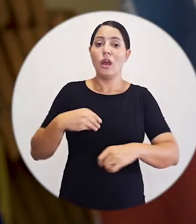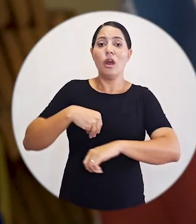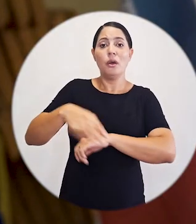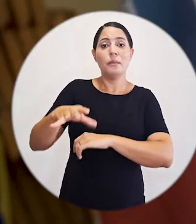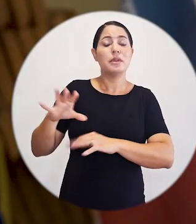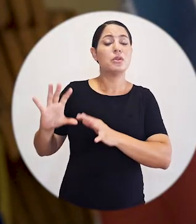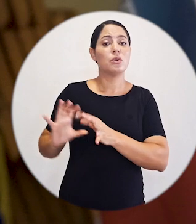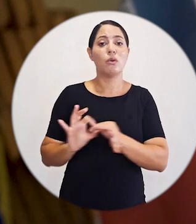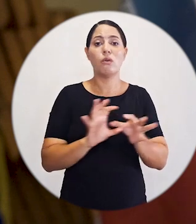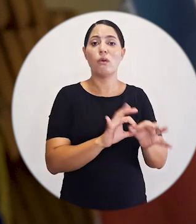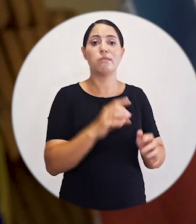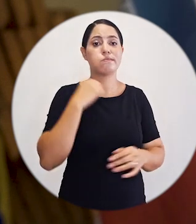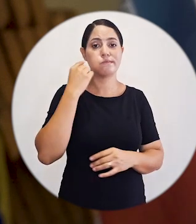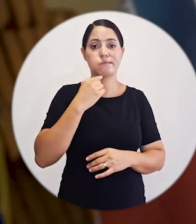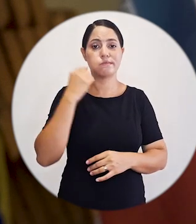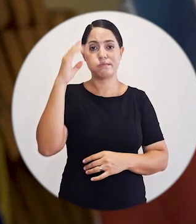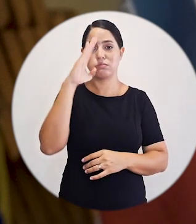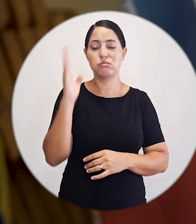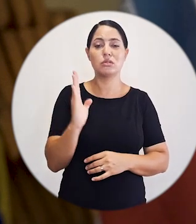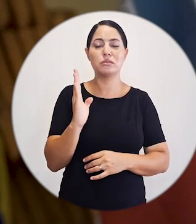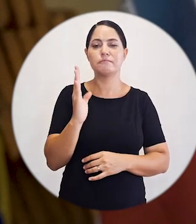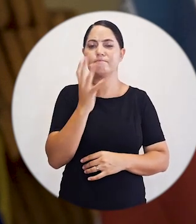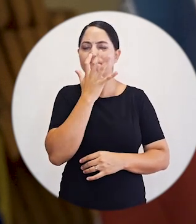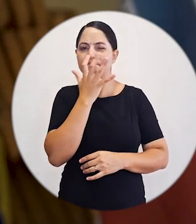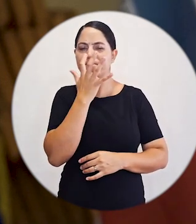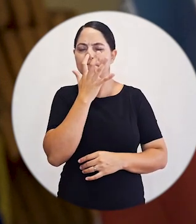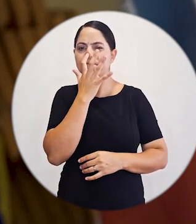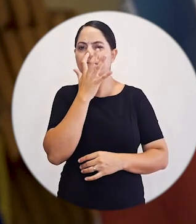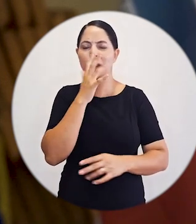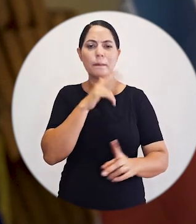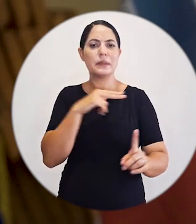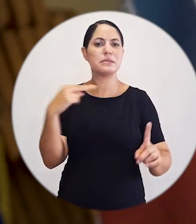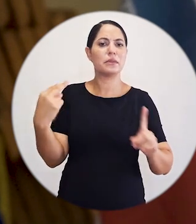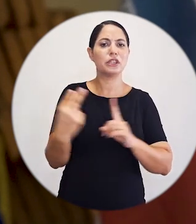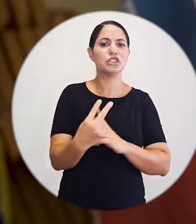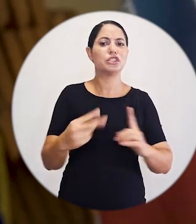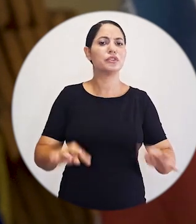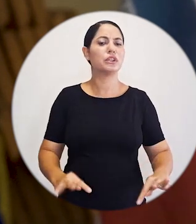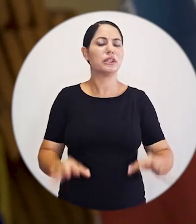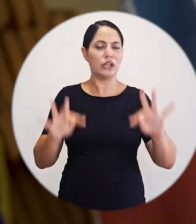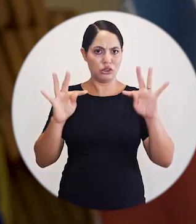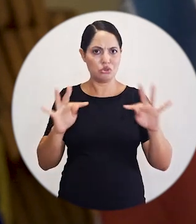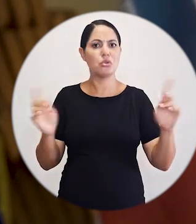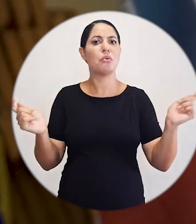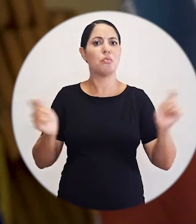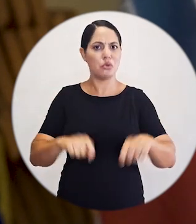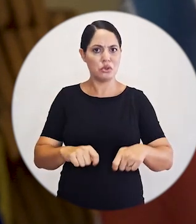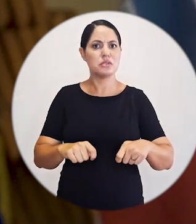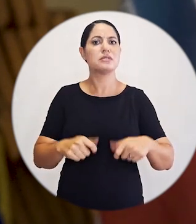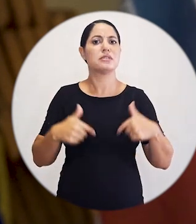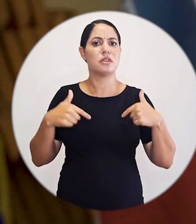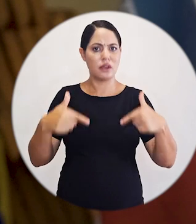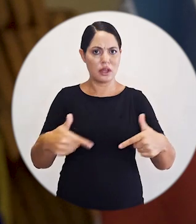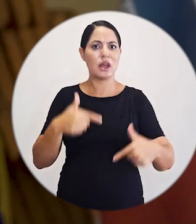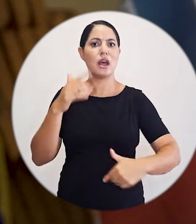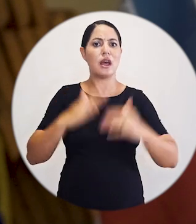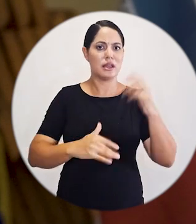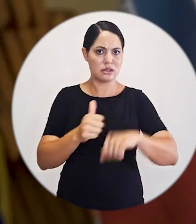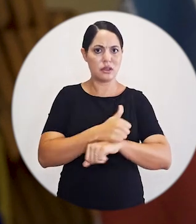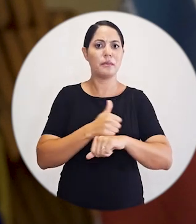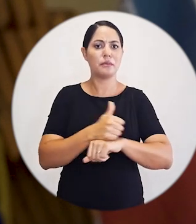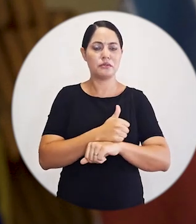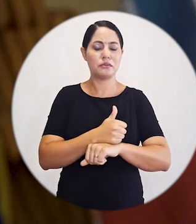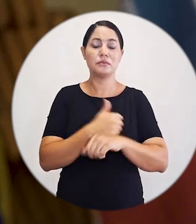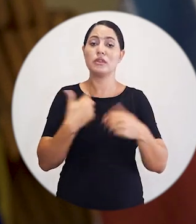brasileira num patamar de possibilidade de enxergar todo o amplo horizonte que a tecnologia pode trazer no exercício e na